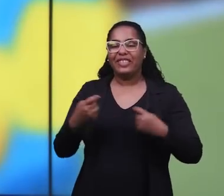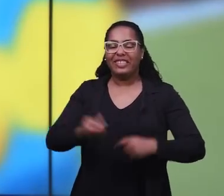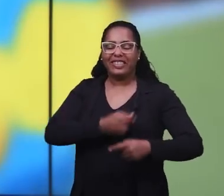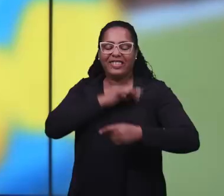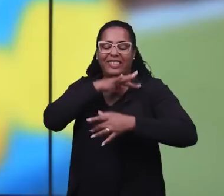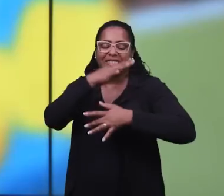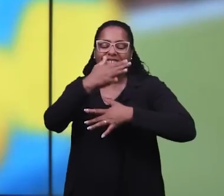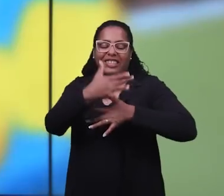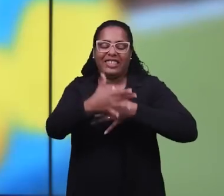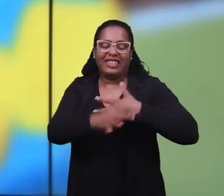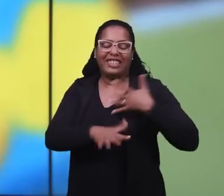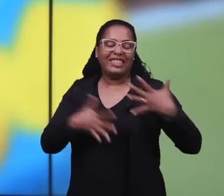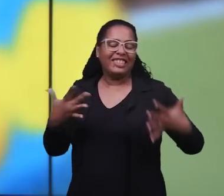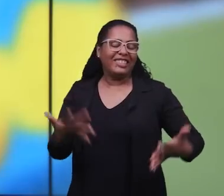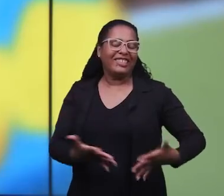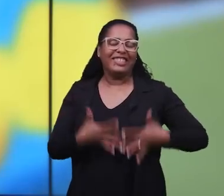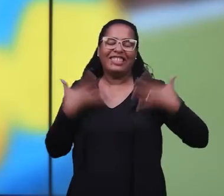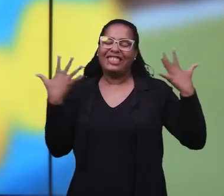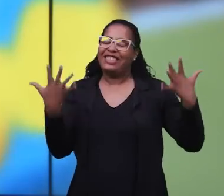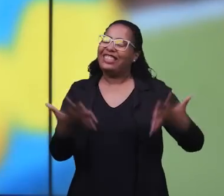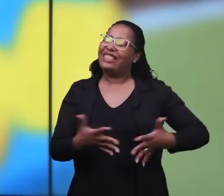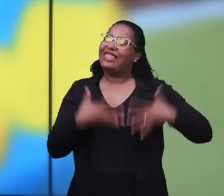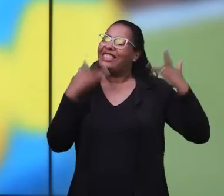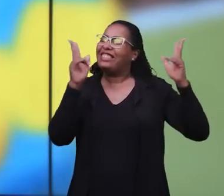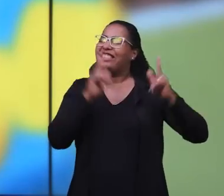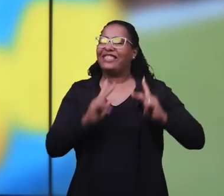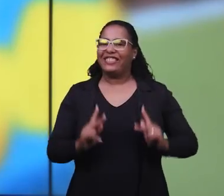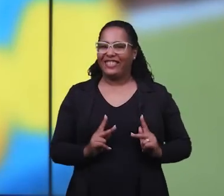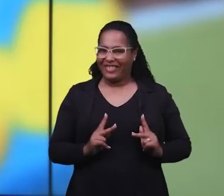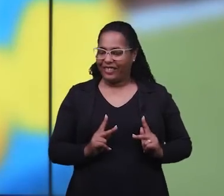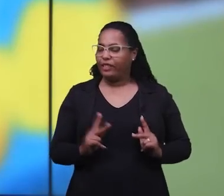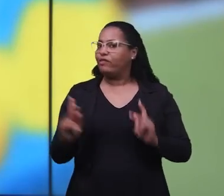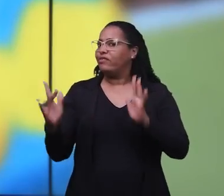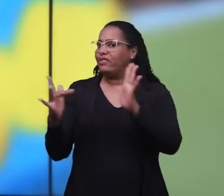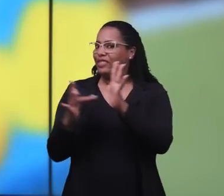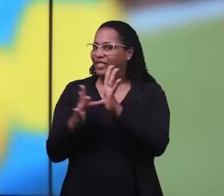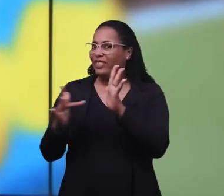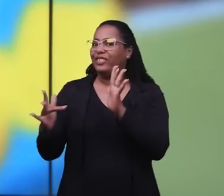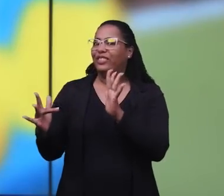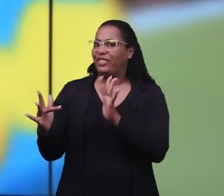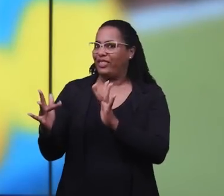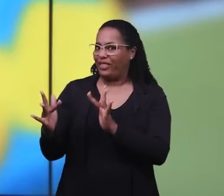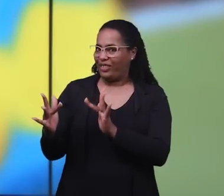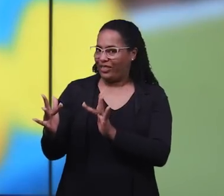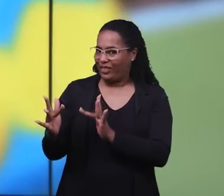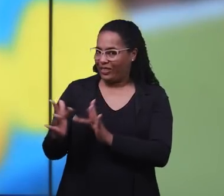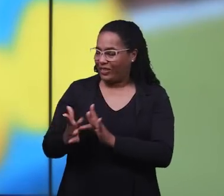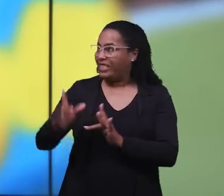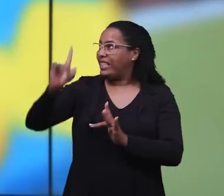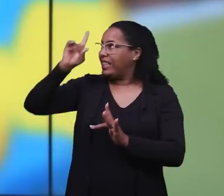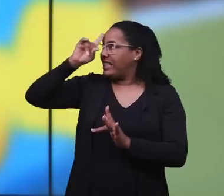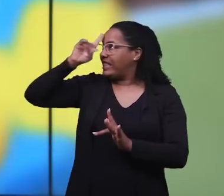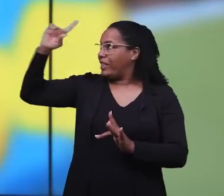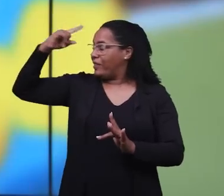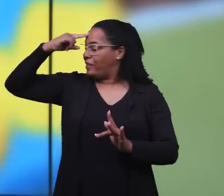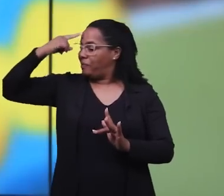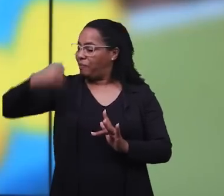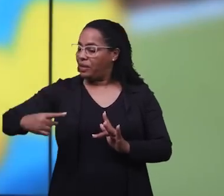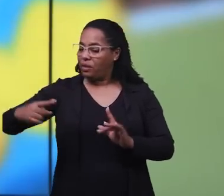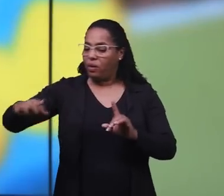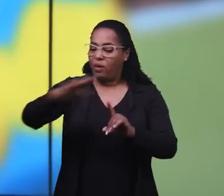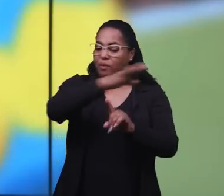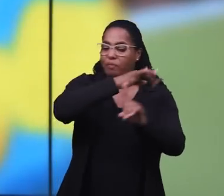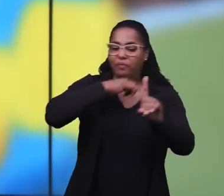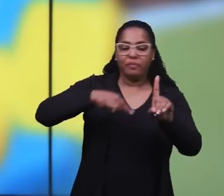nosso coração de alegria e de paz. Jesus foi enviado por Deus para morrer